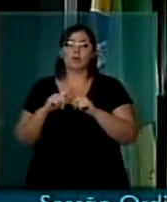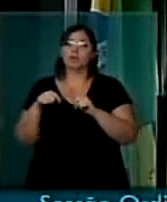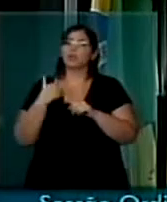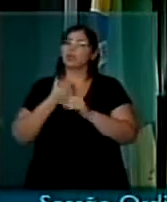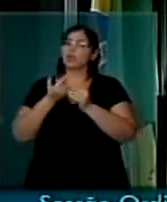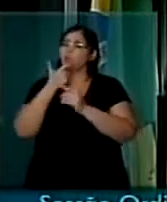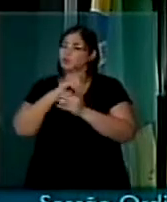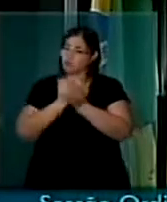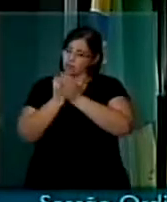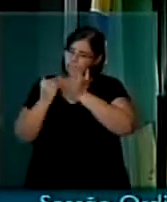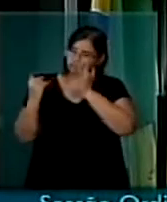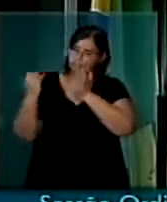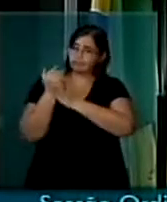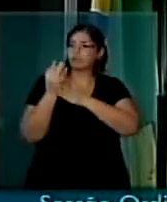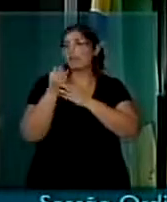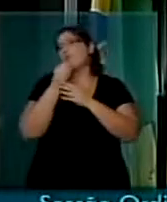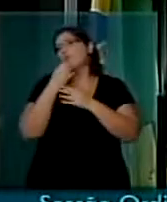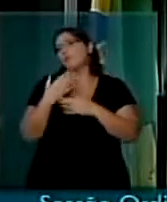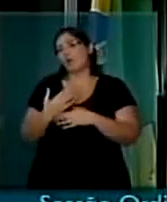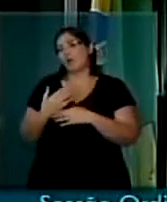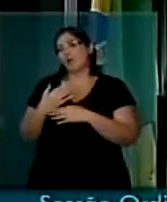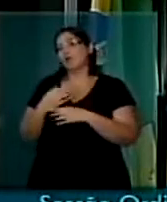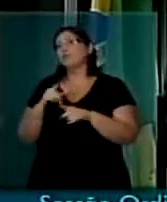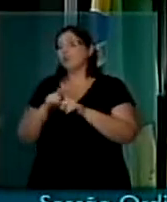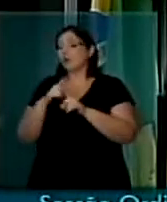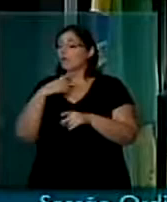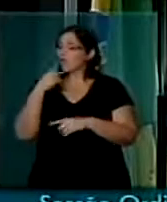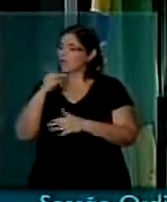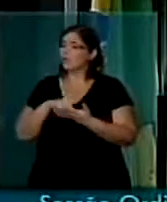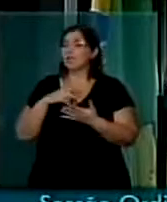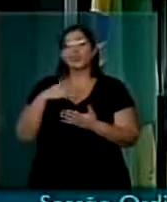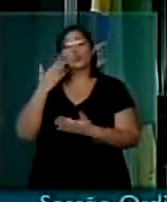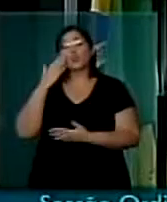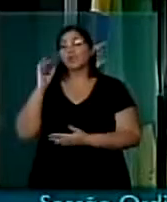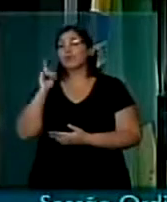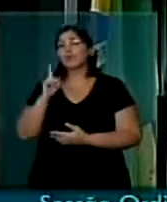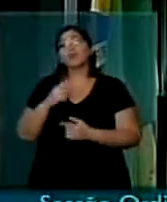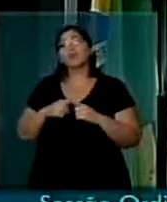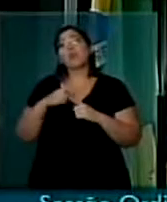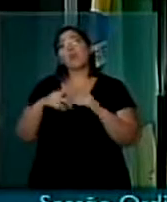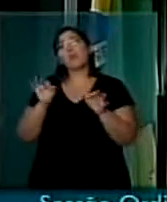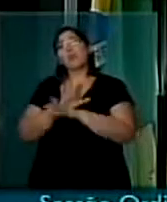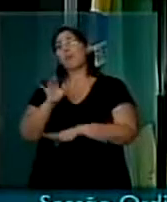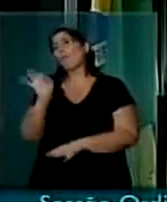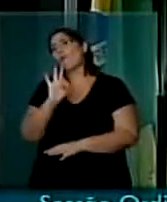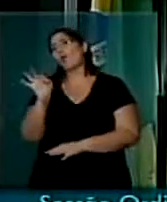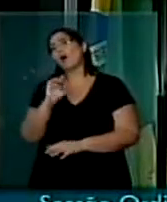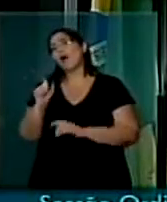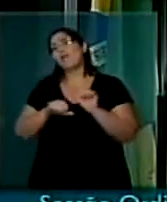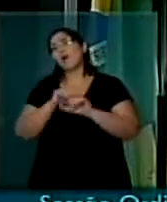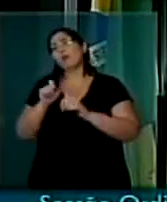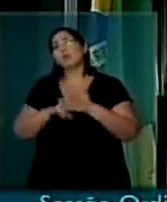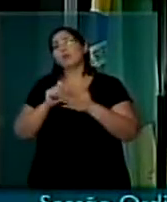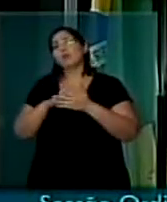Avançamos bastante e confesso que não entendi por que não concluímos a reforma